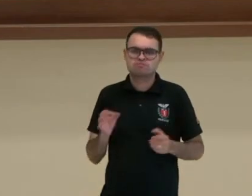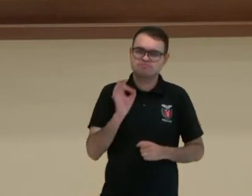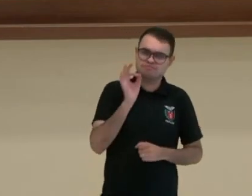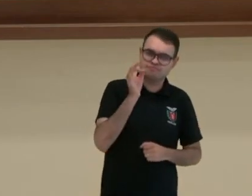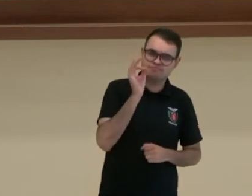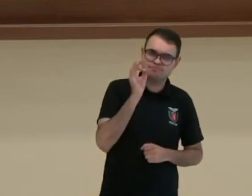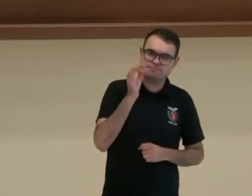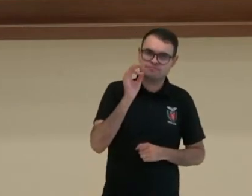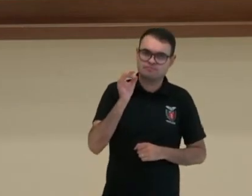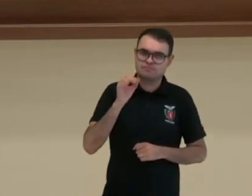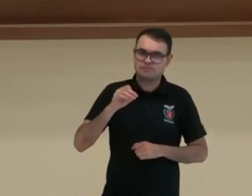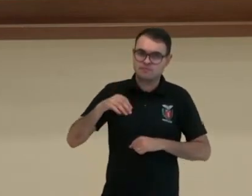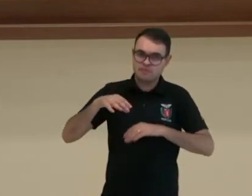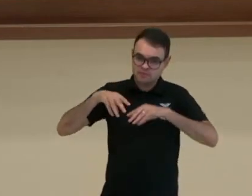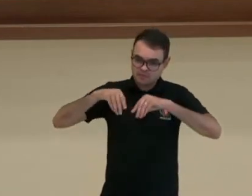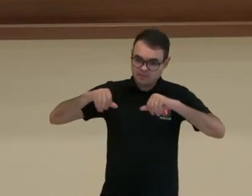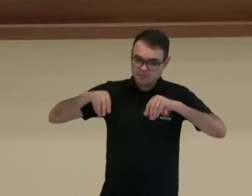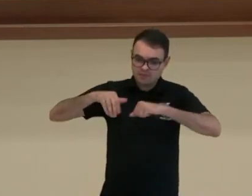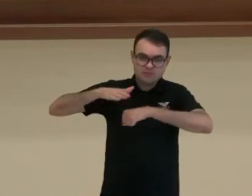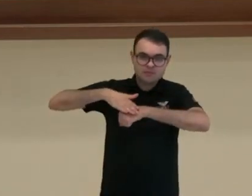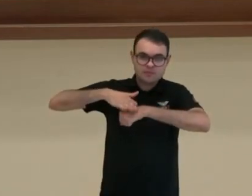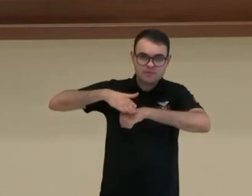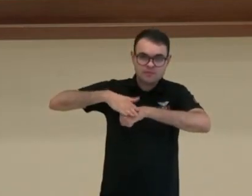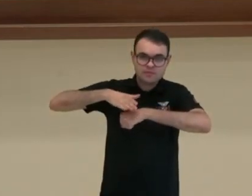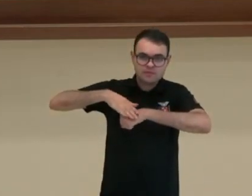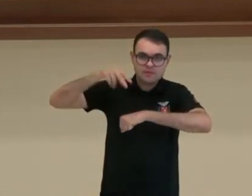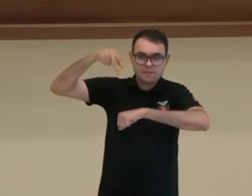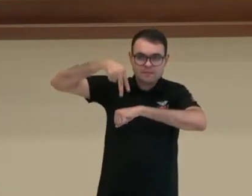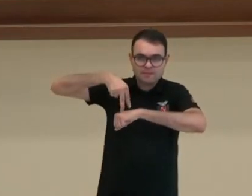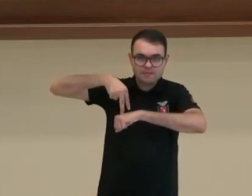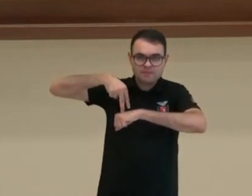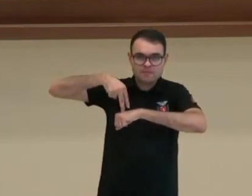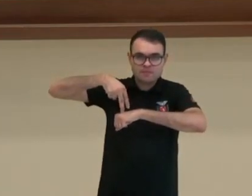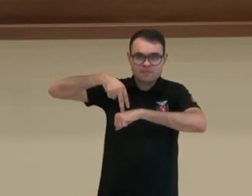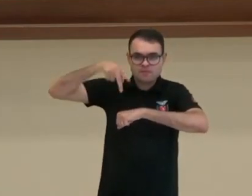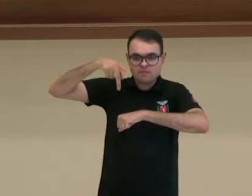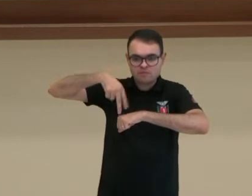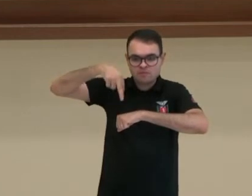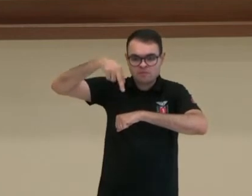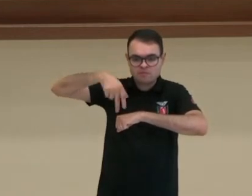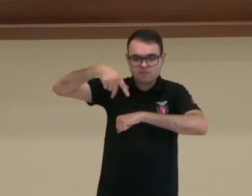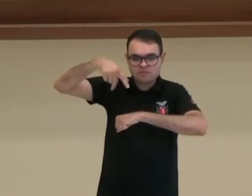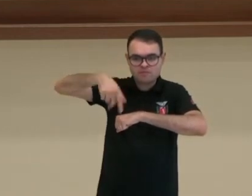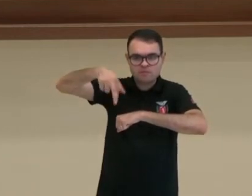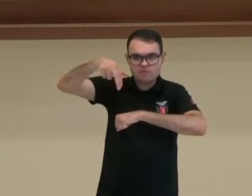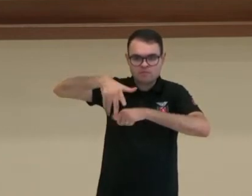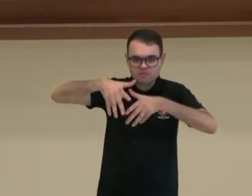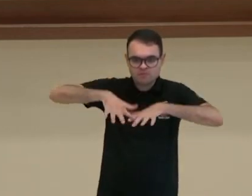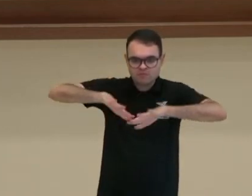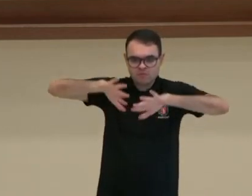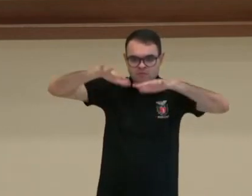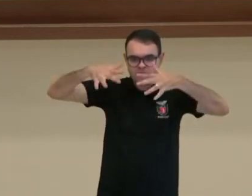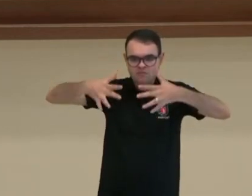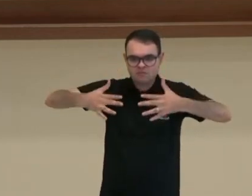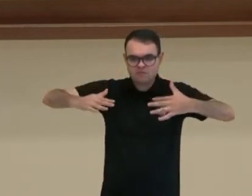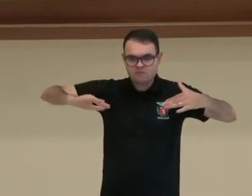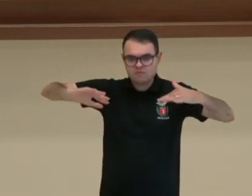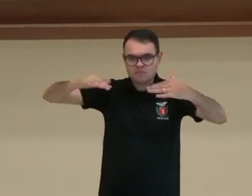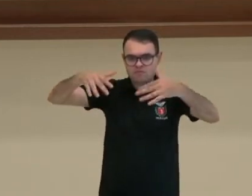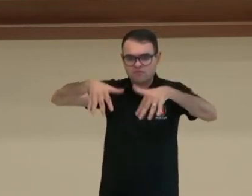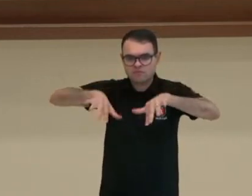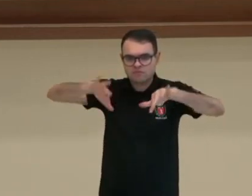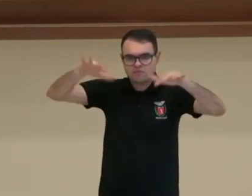mesmo, formou o nosso solo. Quando nós andamos na superfície, nessa camada